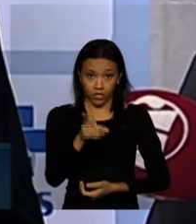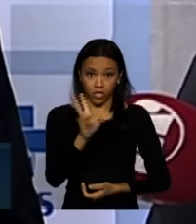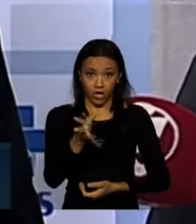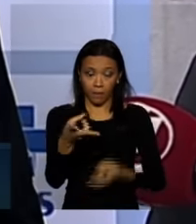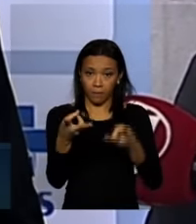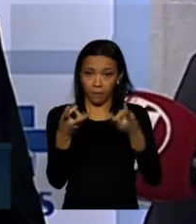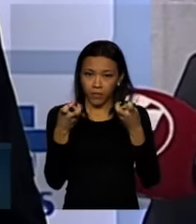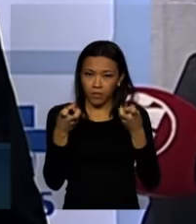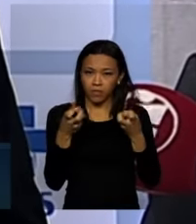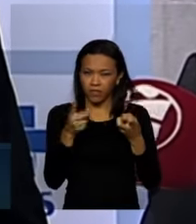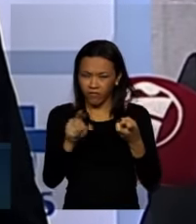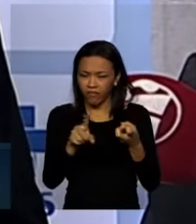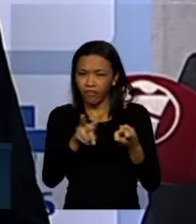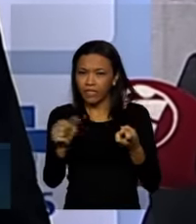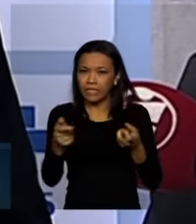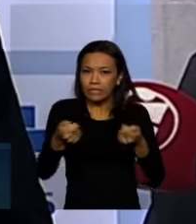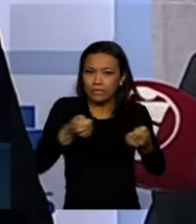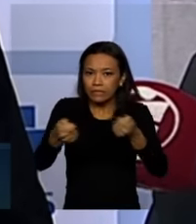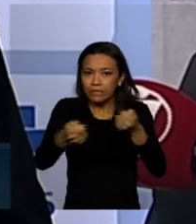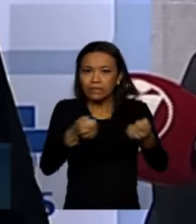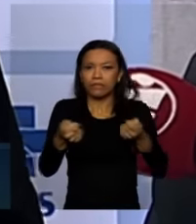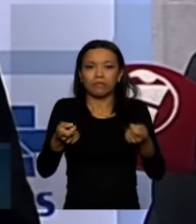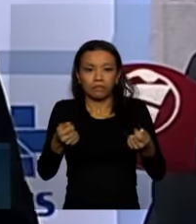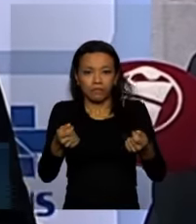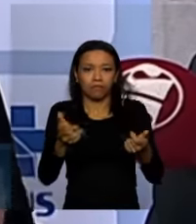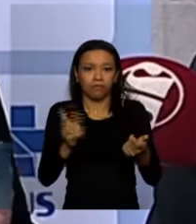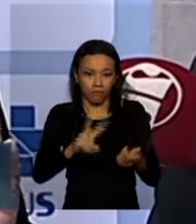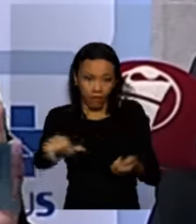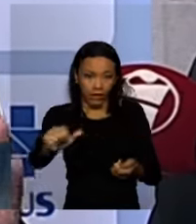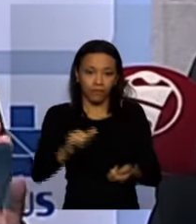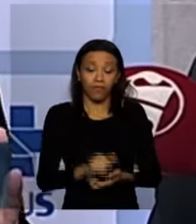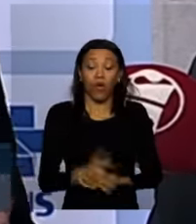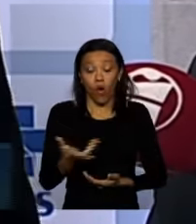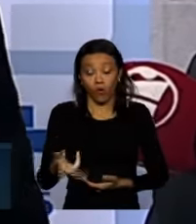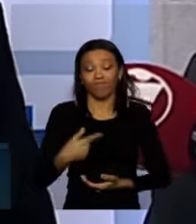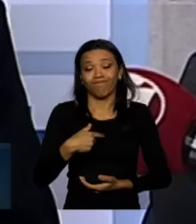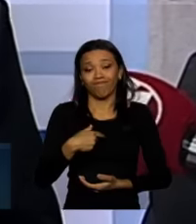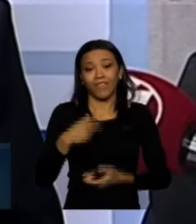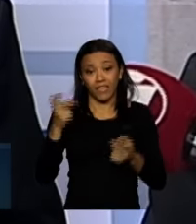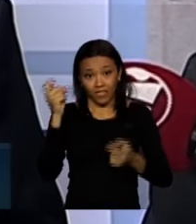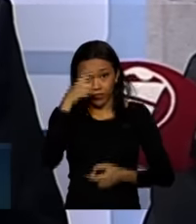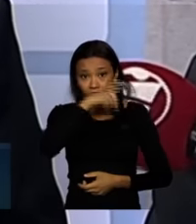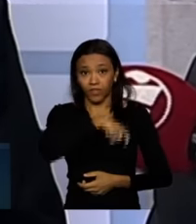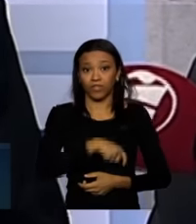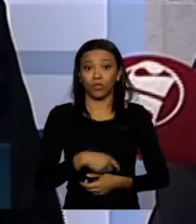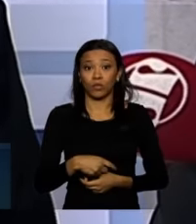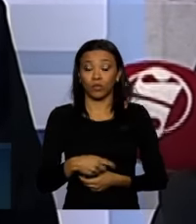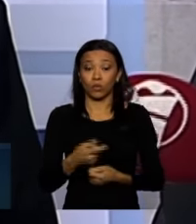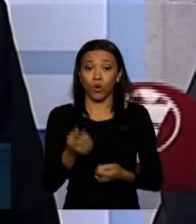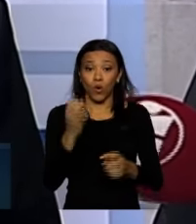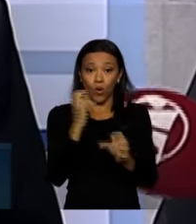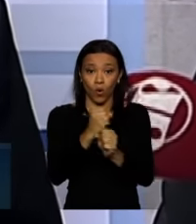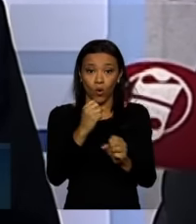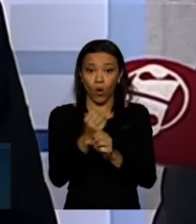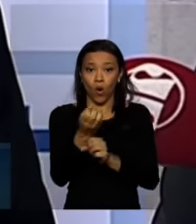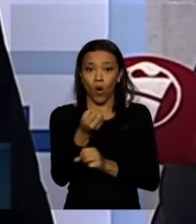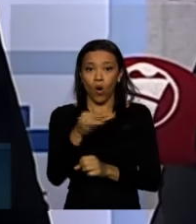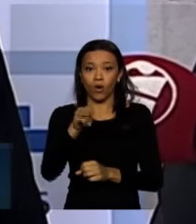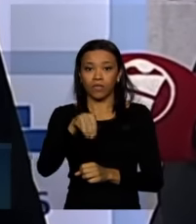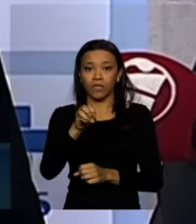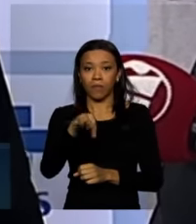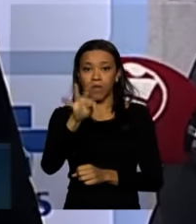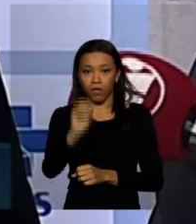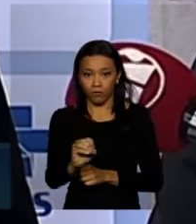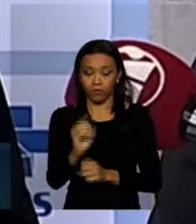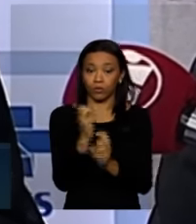percebeu viu que vai ter um aperto aí estamos a dificuldade é muito grande o orçamento tá muito apertado mas